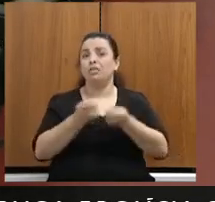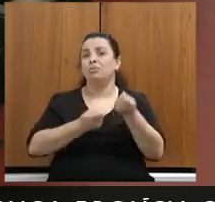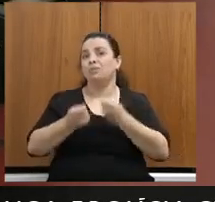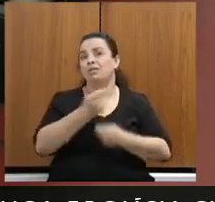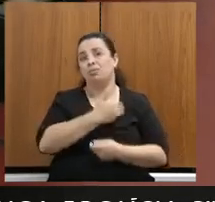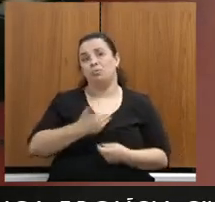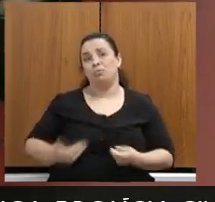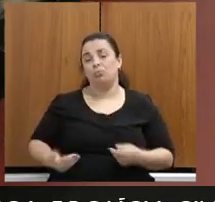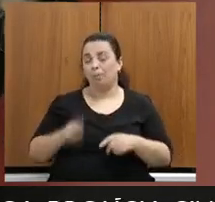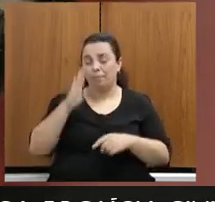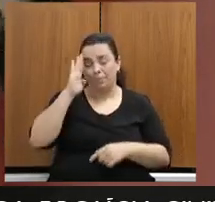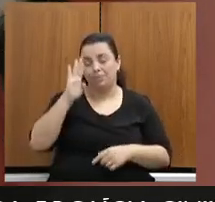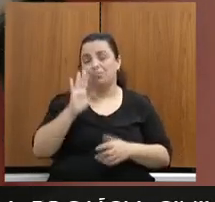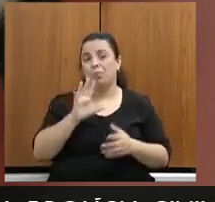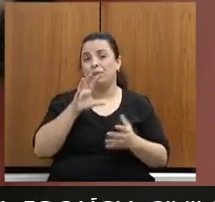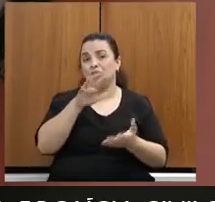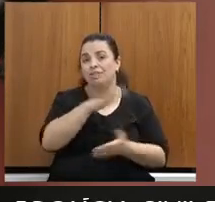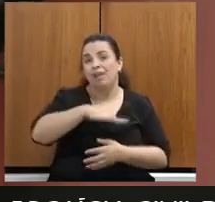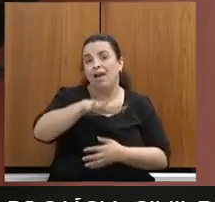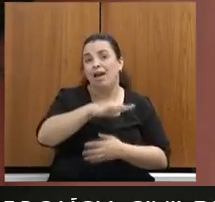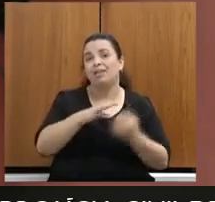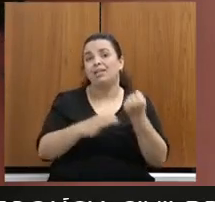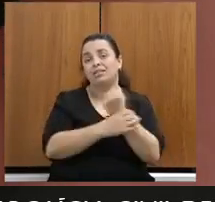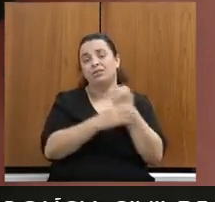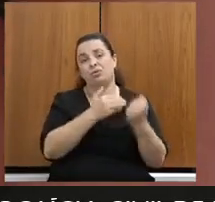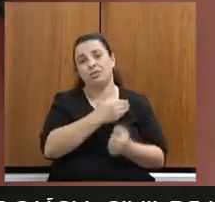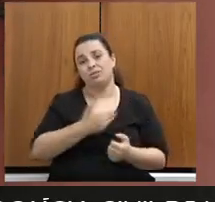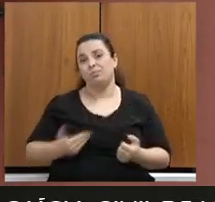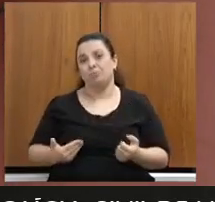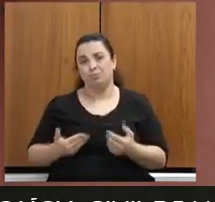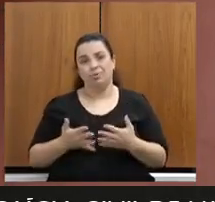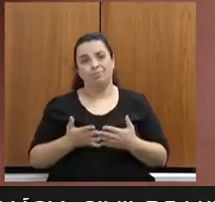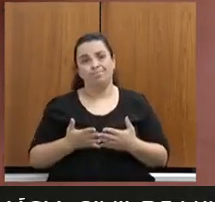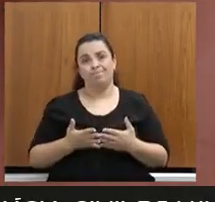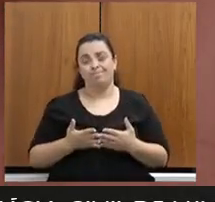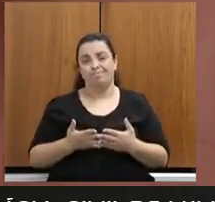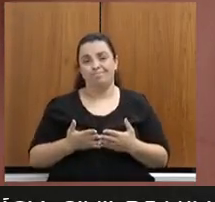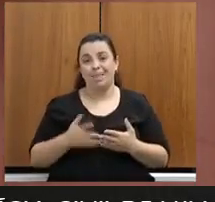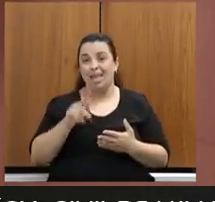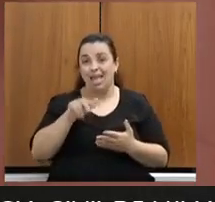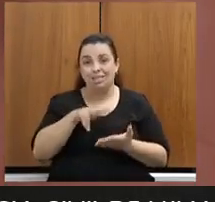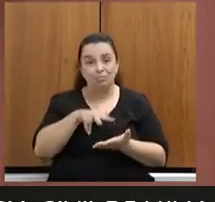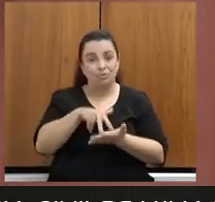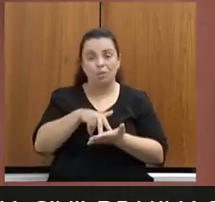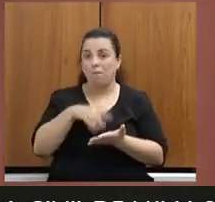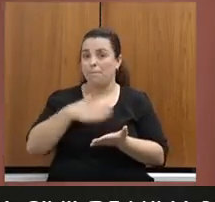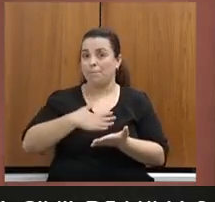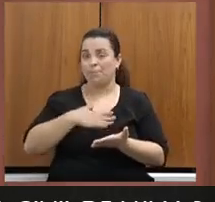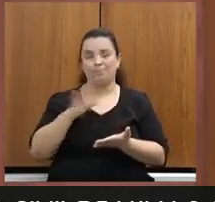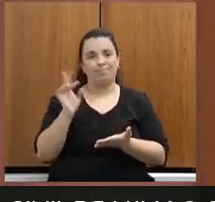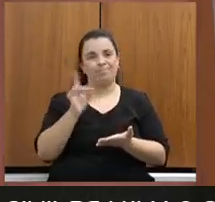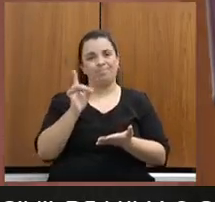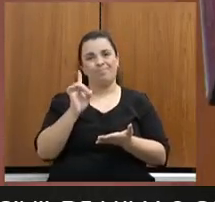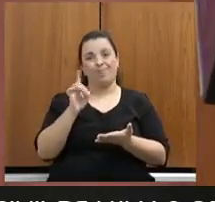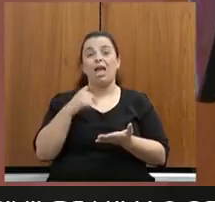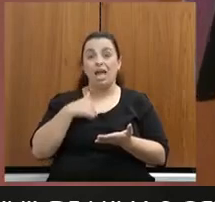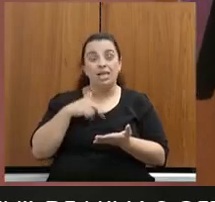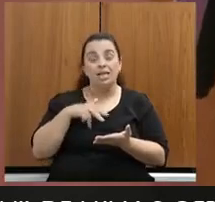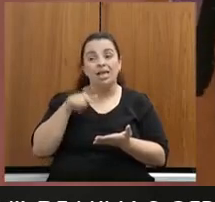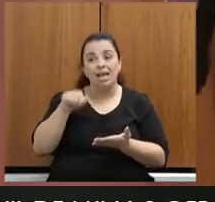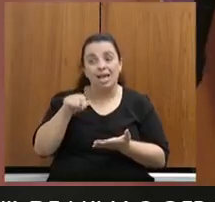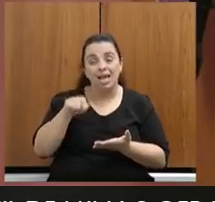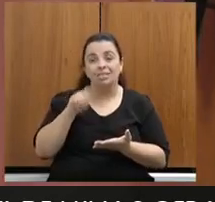forças de Segurança Pública Essa é a posição não é uma posição minha dá uma posição constatada e